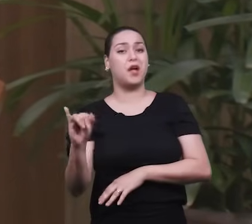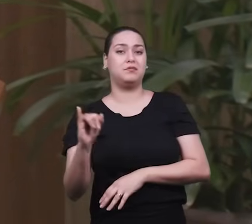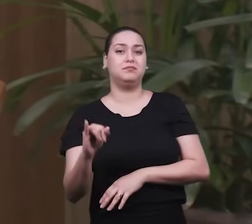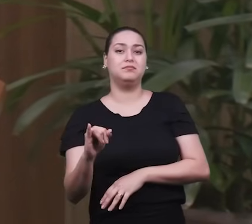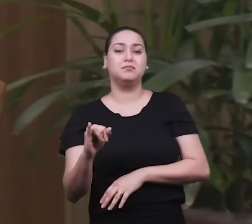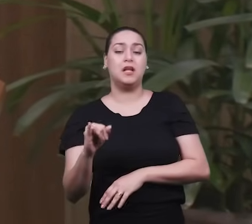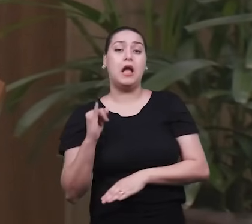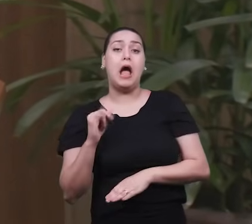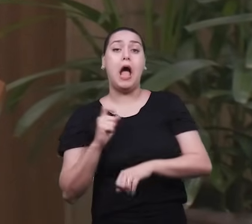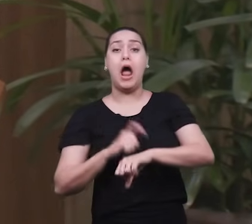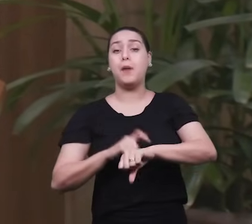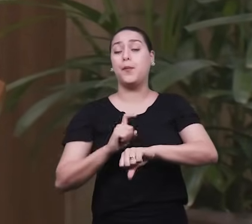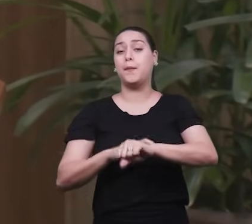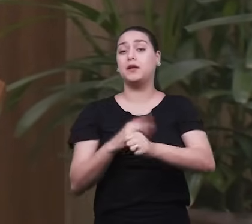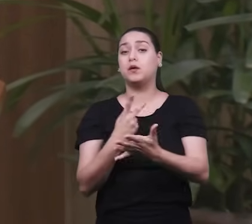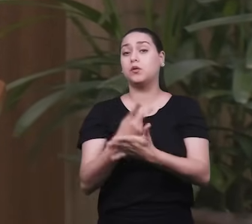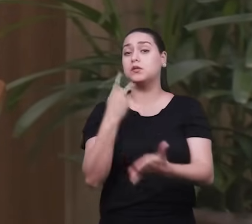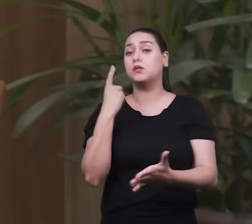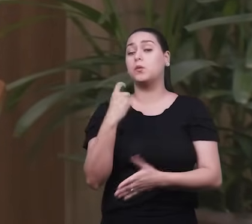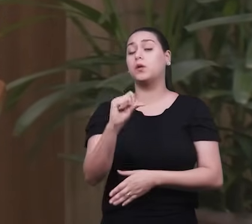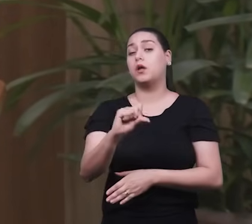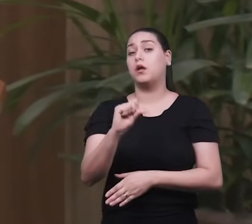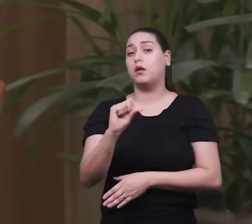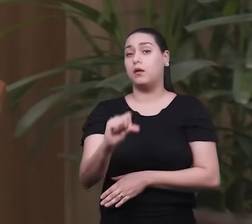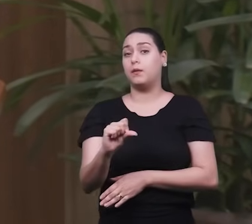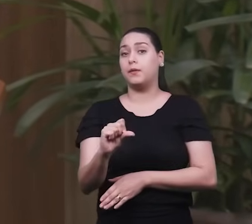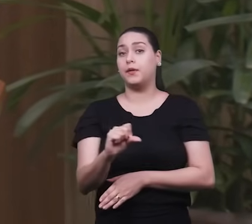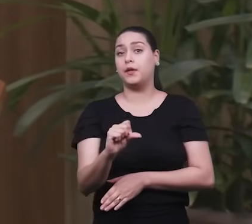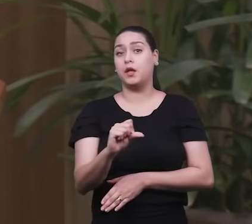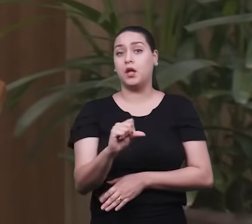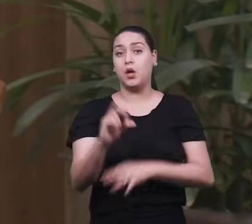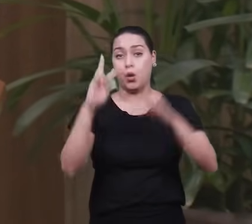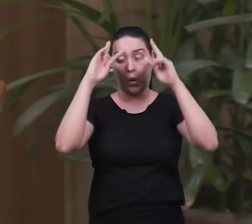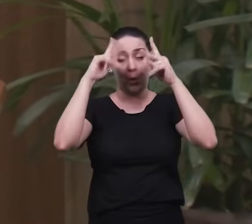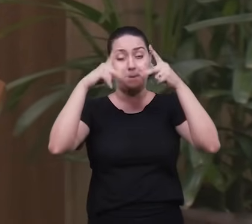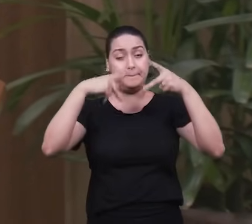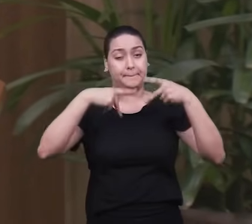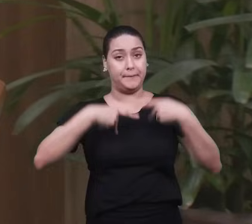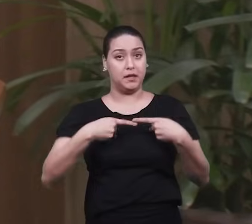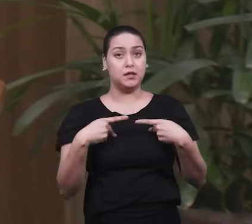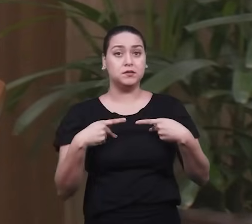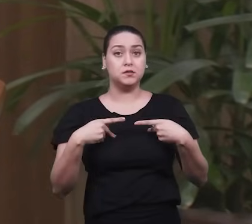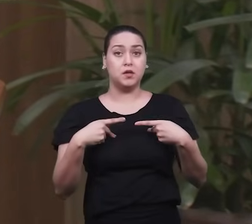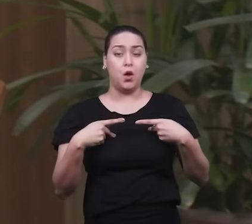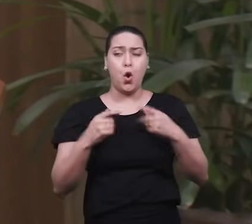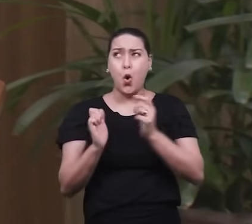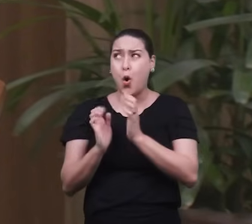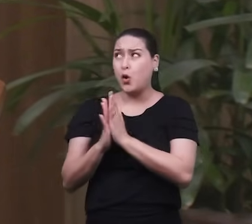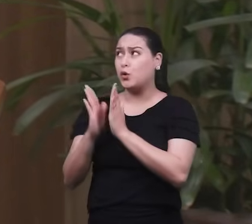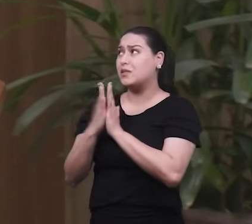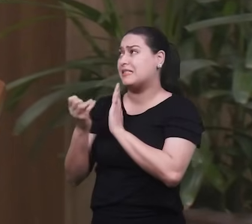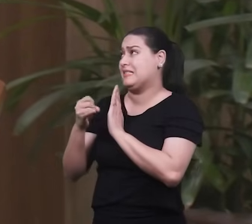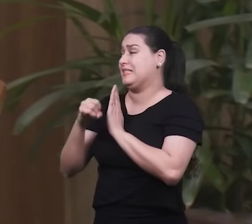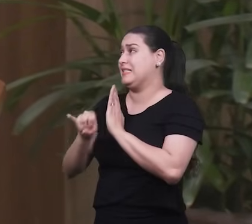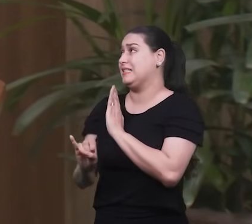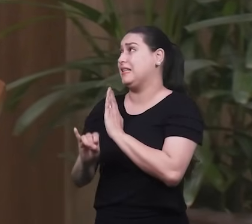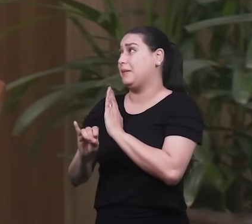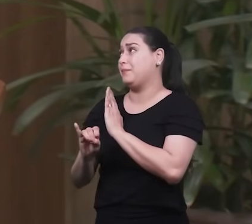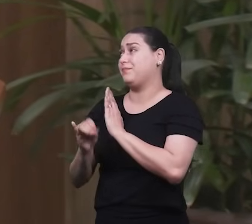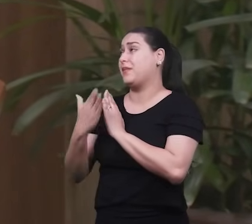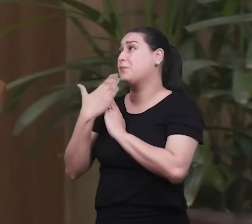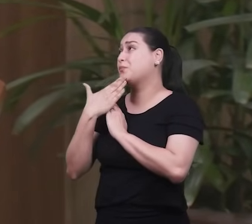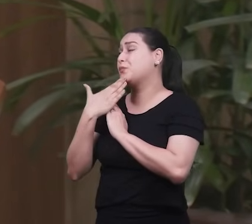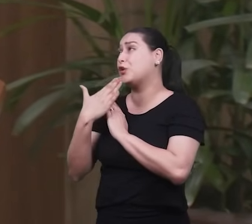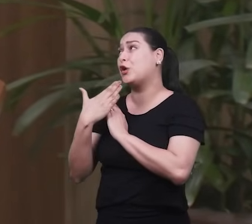sobrevir. Chegou ao ponto de, como homem, diante de todo aquele sofrimento, até orar: se for